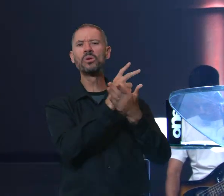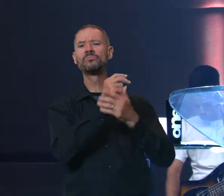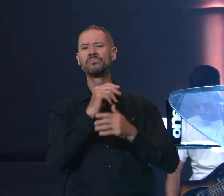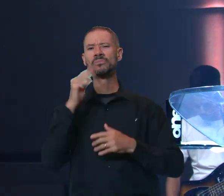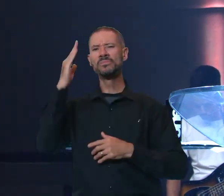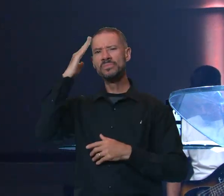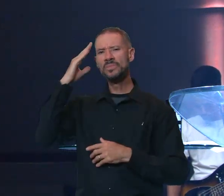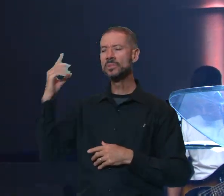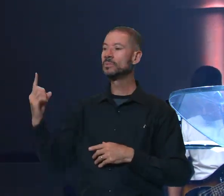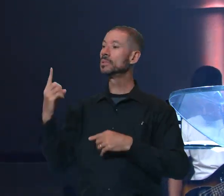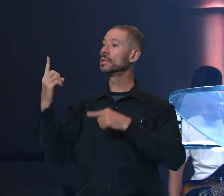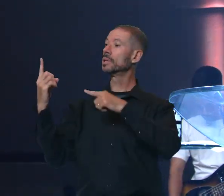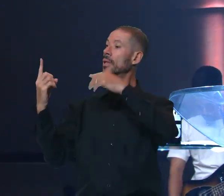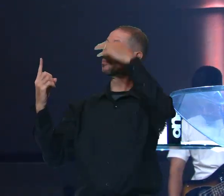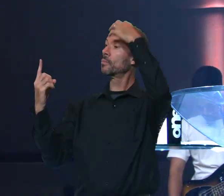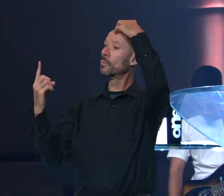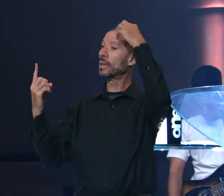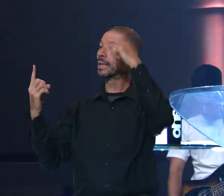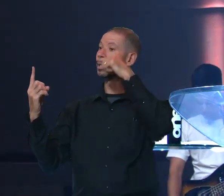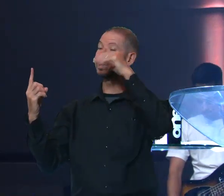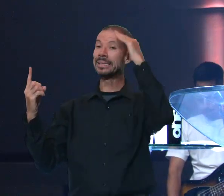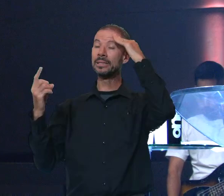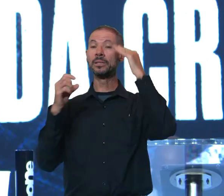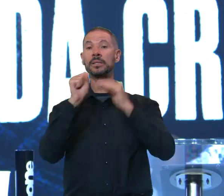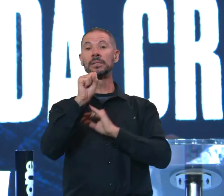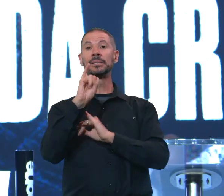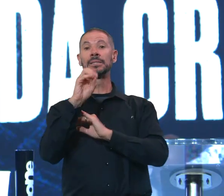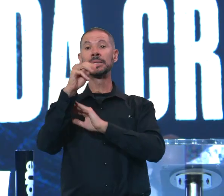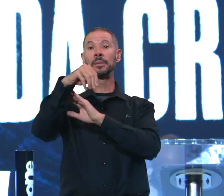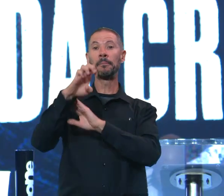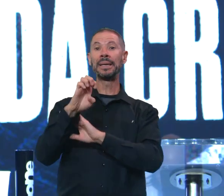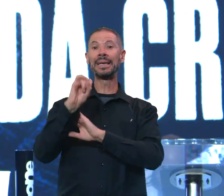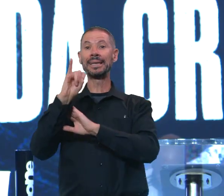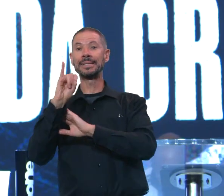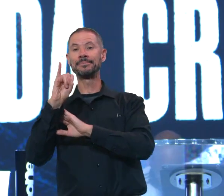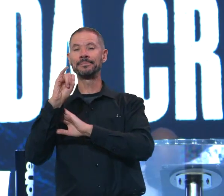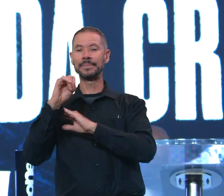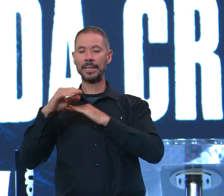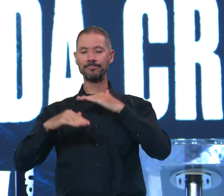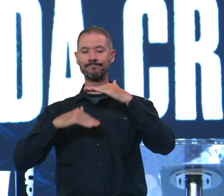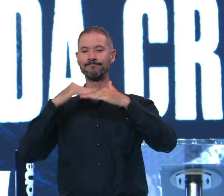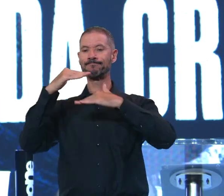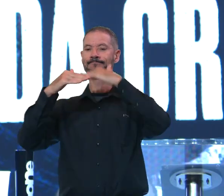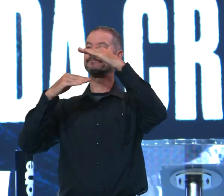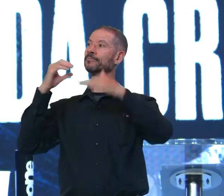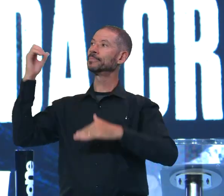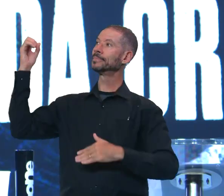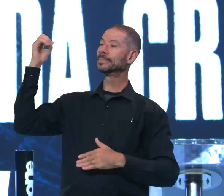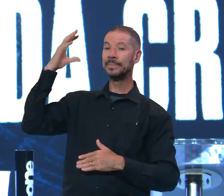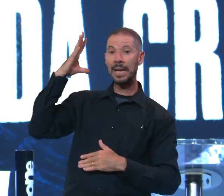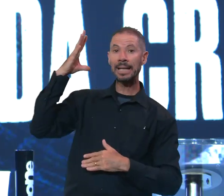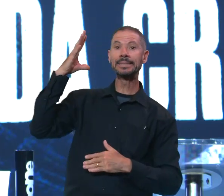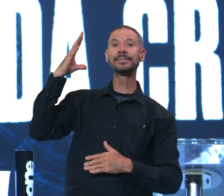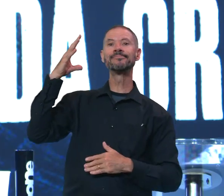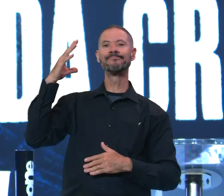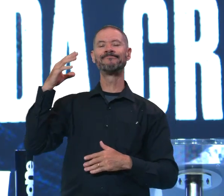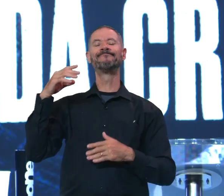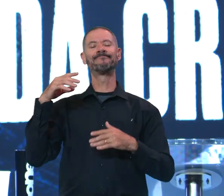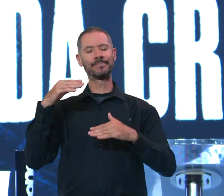Mas sabe o que Davi entendeu? Simei era mais alguém que carecia da graça de Deus, mais um filho de Cristo, um filho do Senhor.